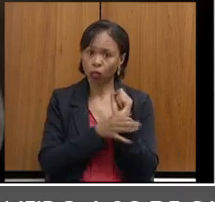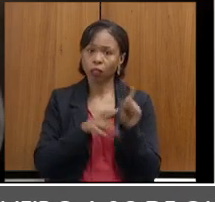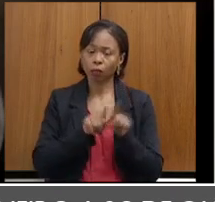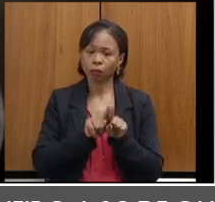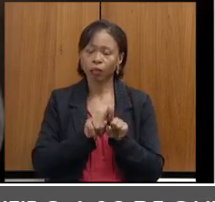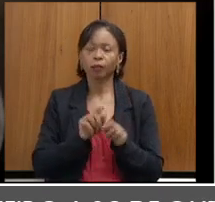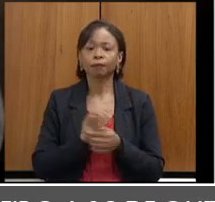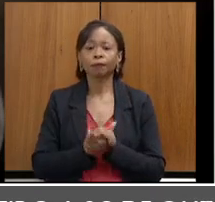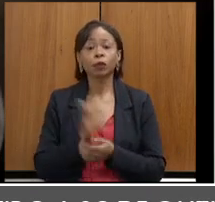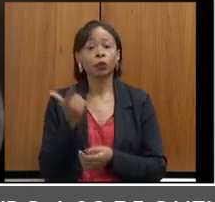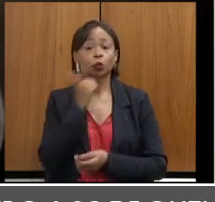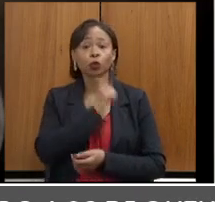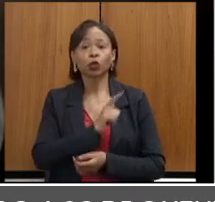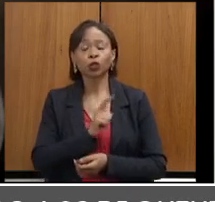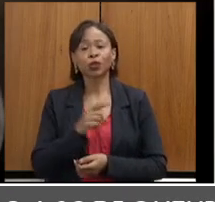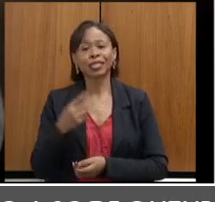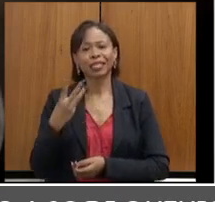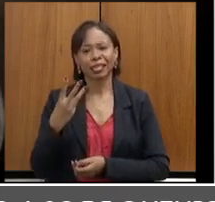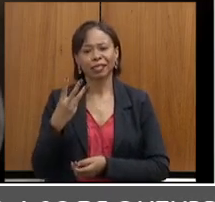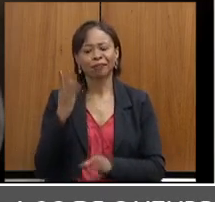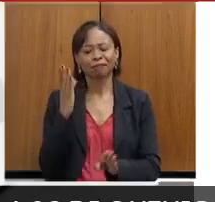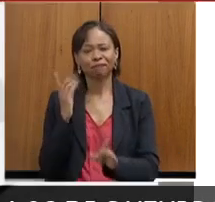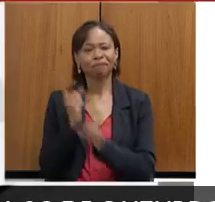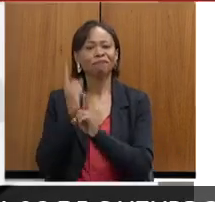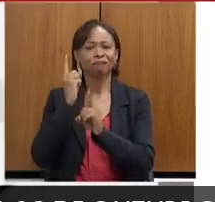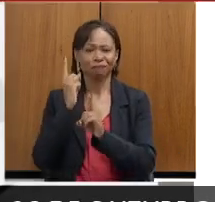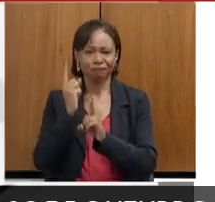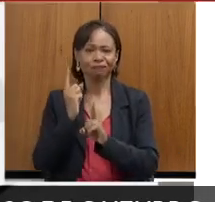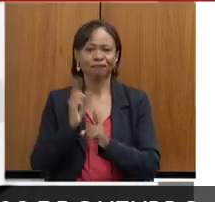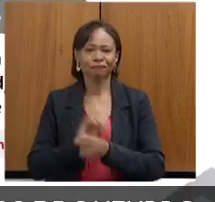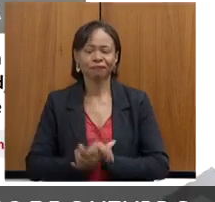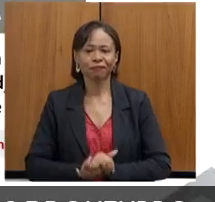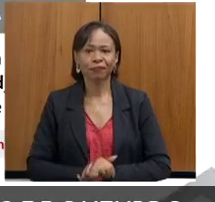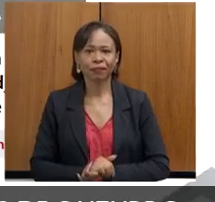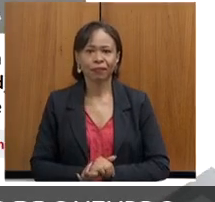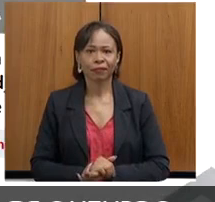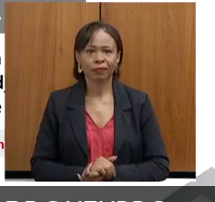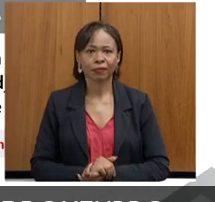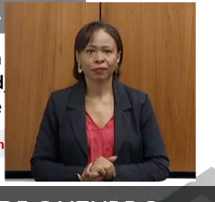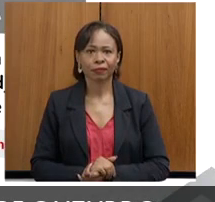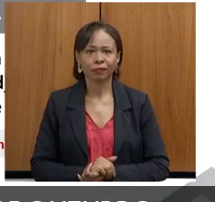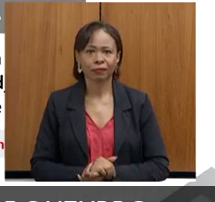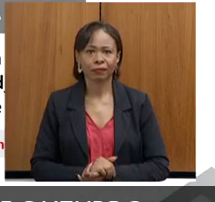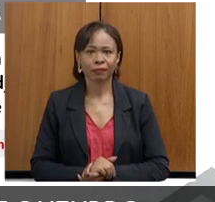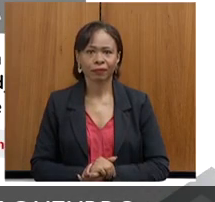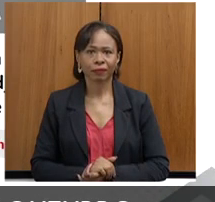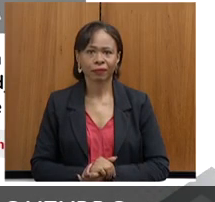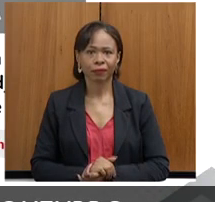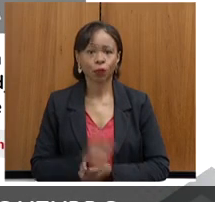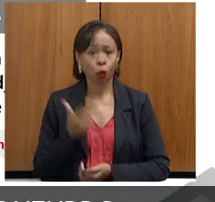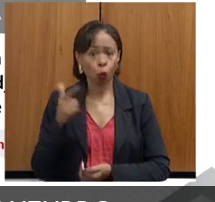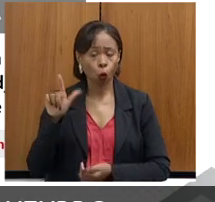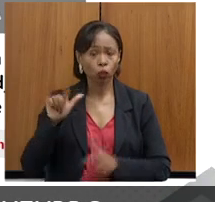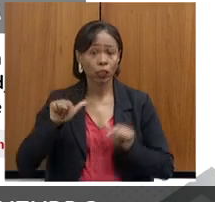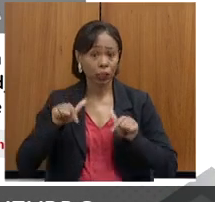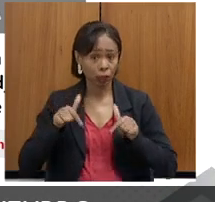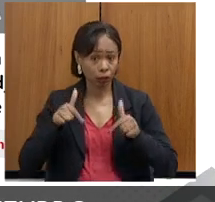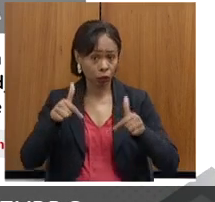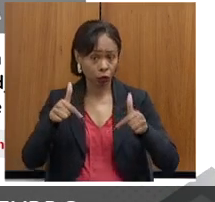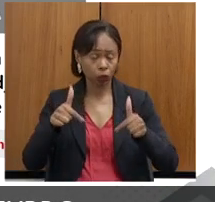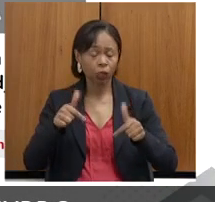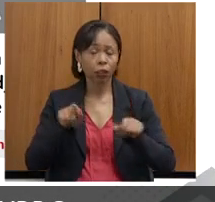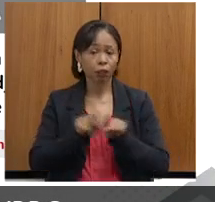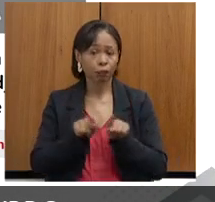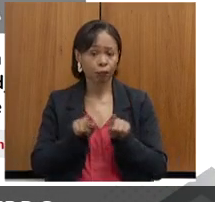positivos pode passar outras ações e isso pode seguir aquilo